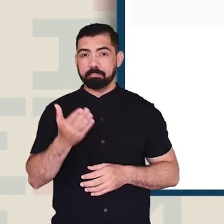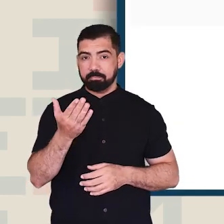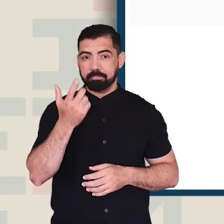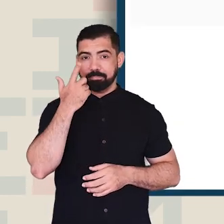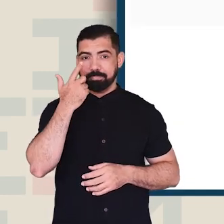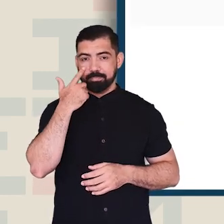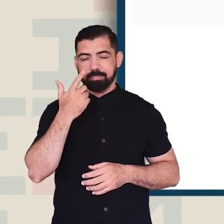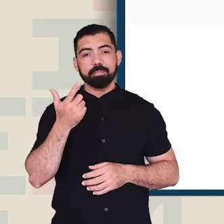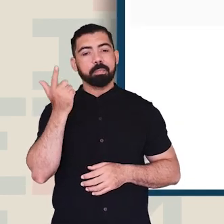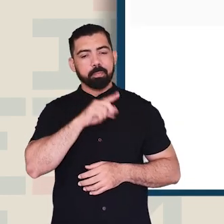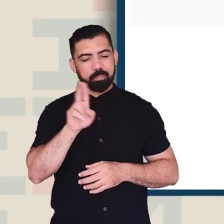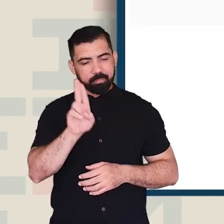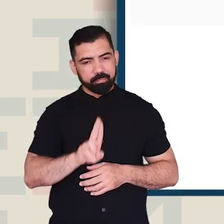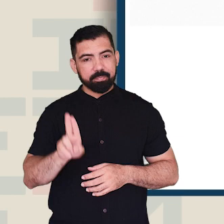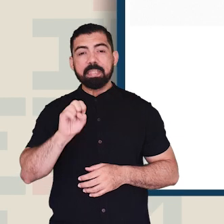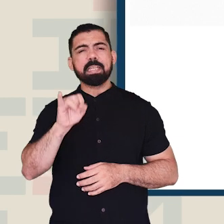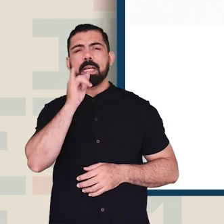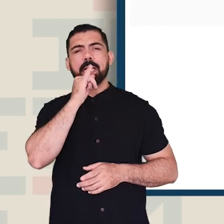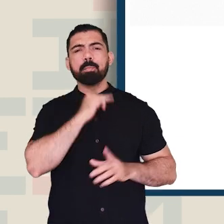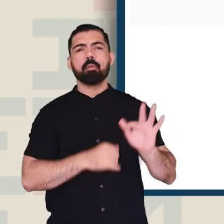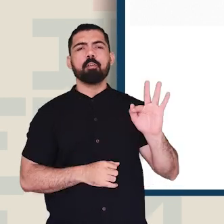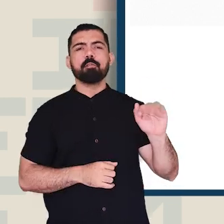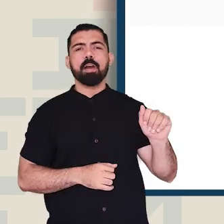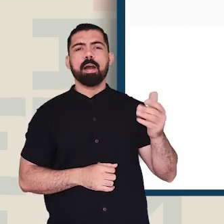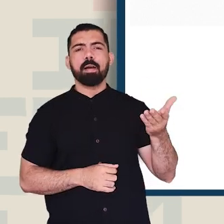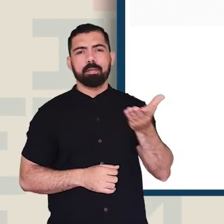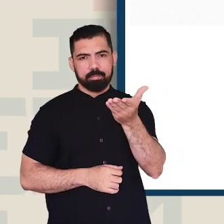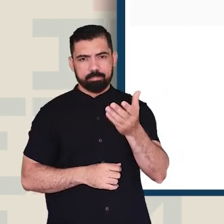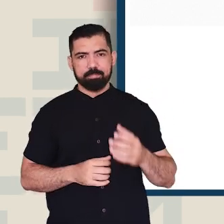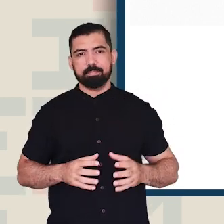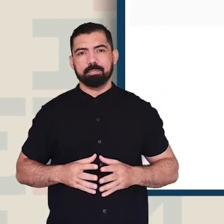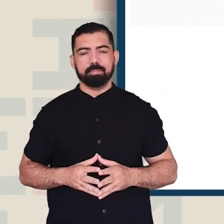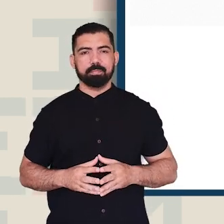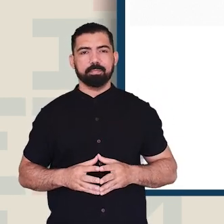você vê que você já poderia usar, se fosse em Fá.